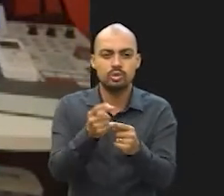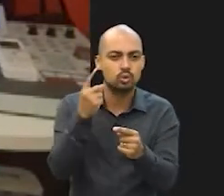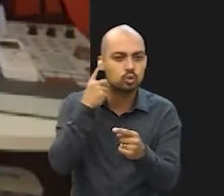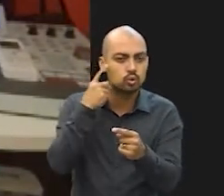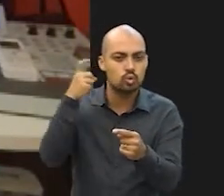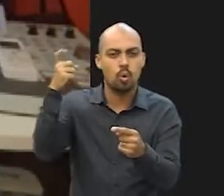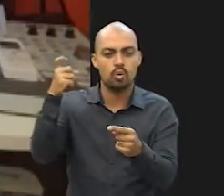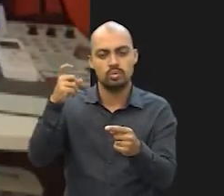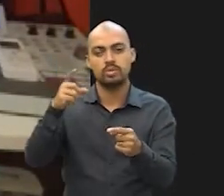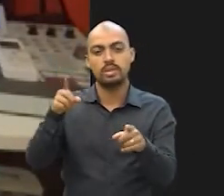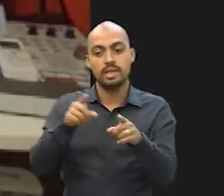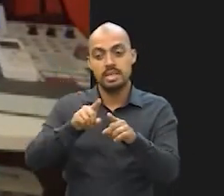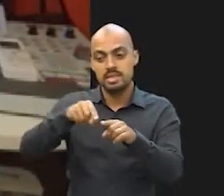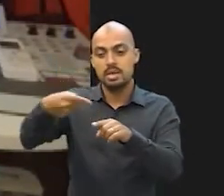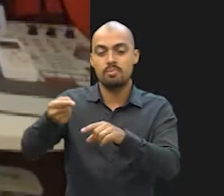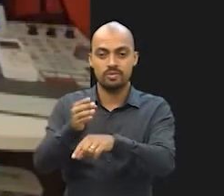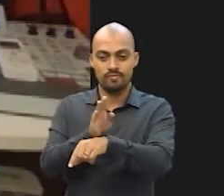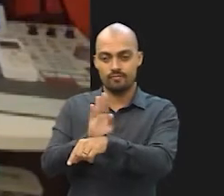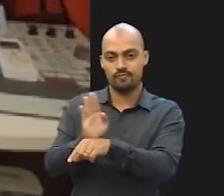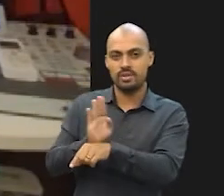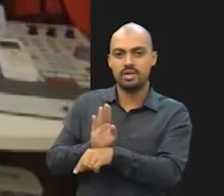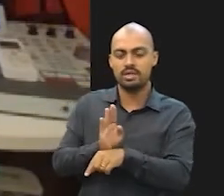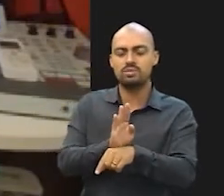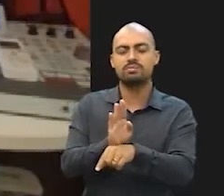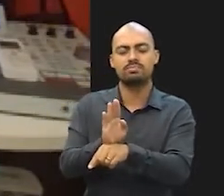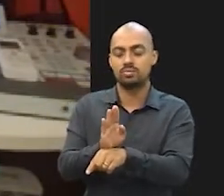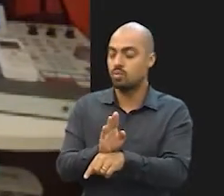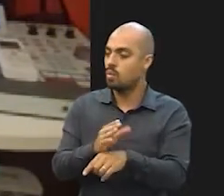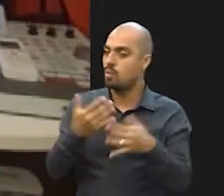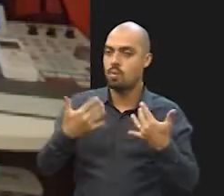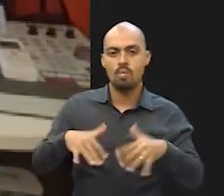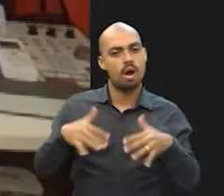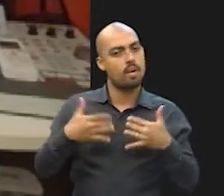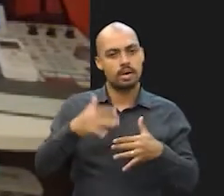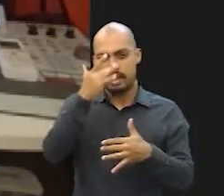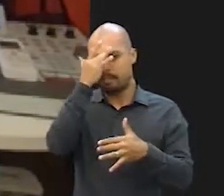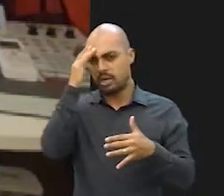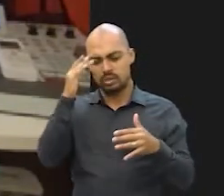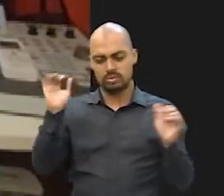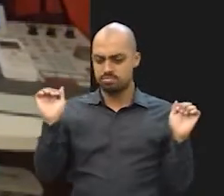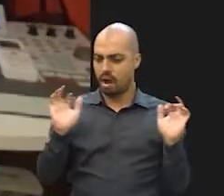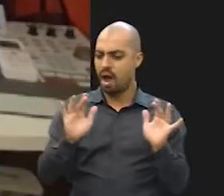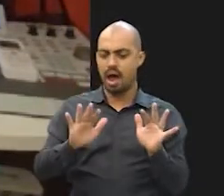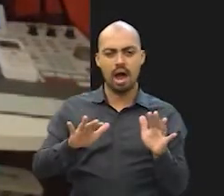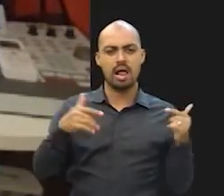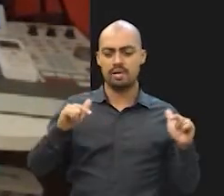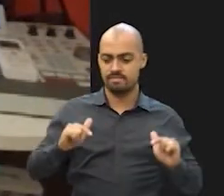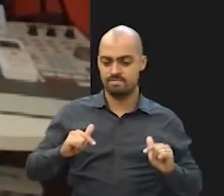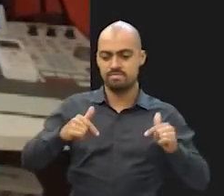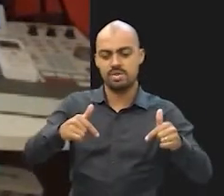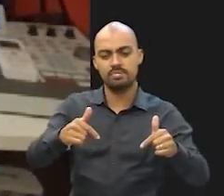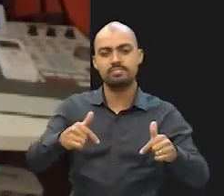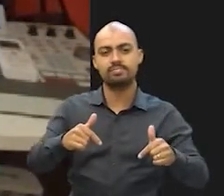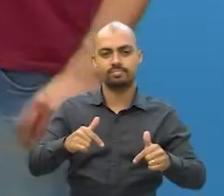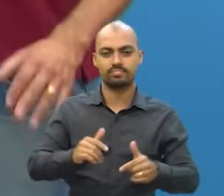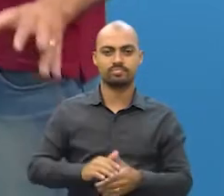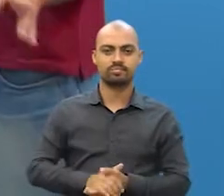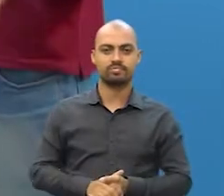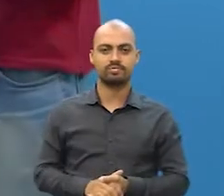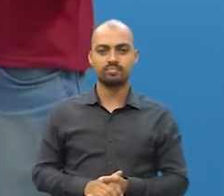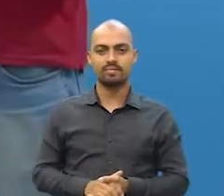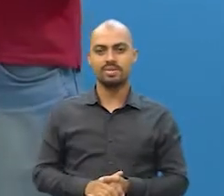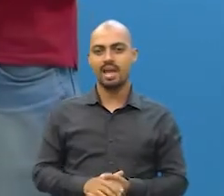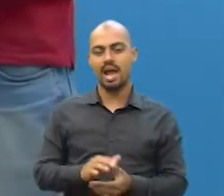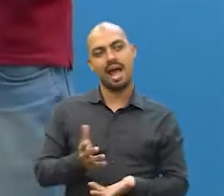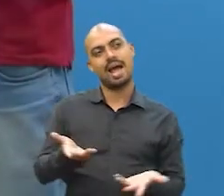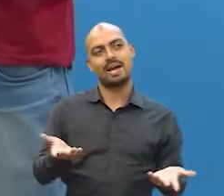que tem clipe, tem a parte do vídeo também e a distribuição. É uma cadeia de pessoas trabalhando em prol do produto, né, do resultado. É, não é